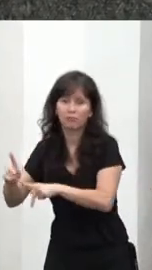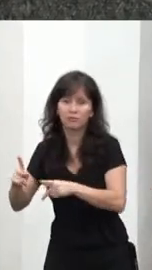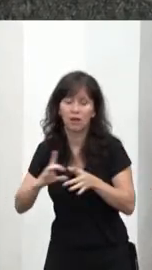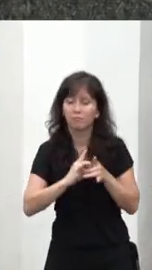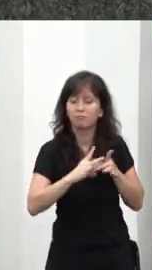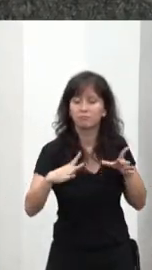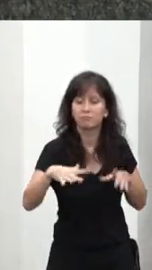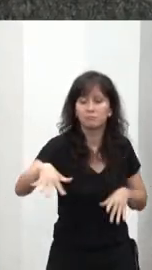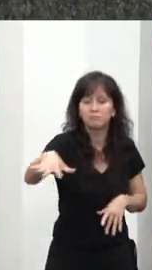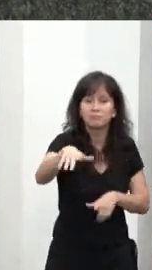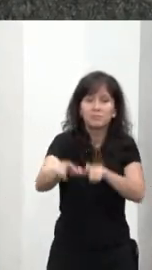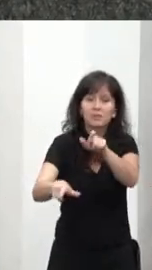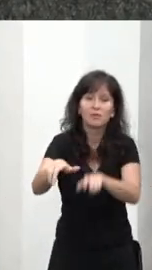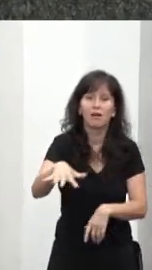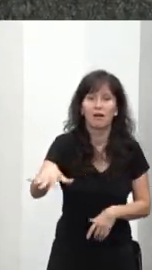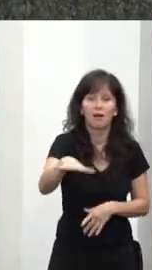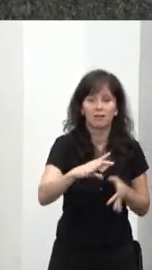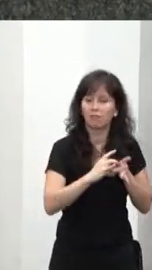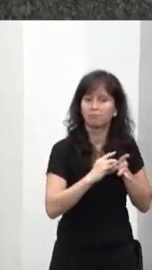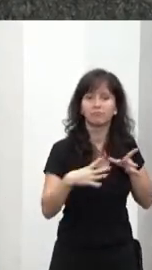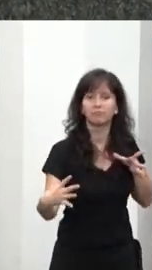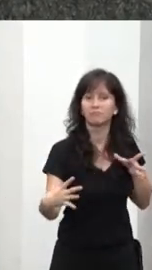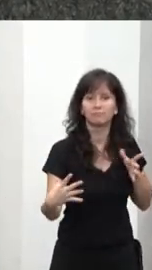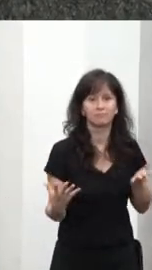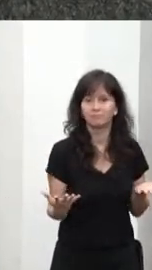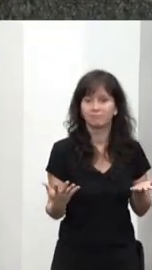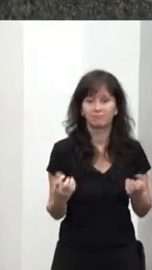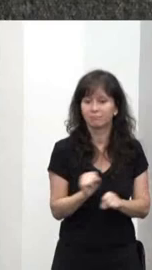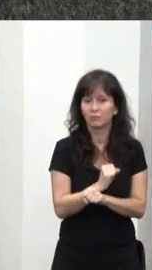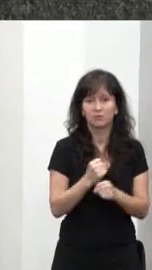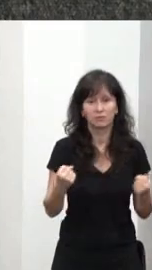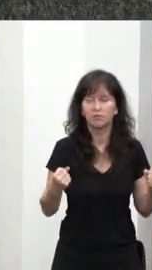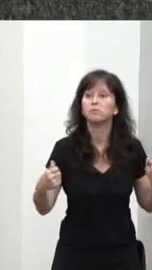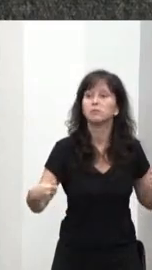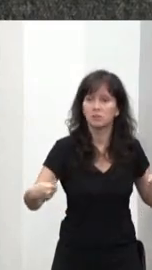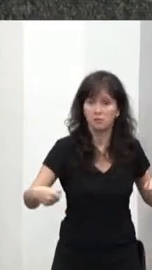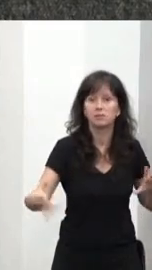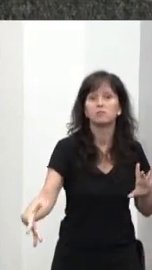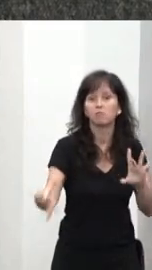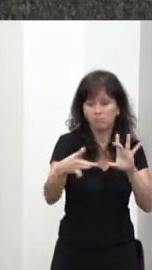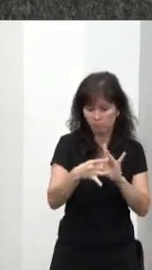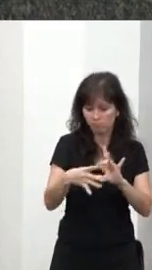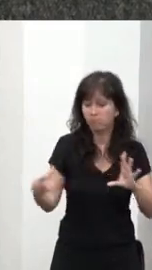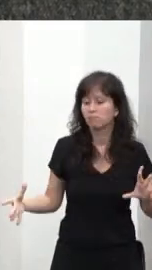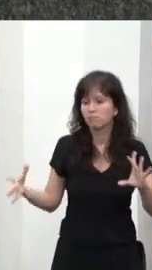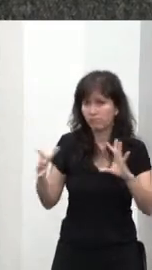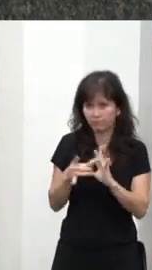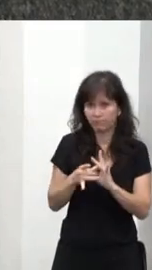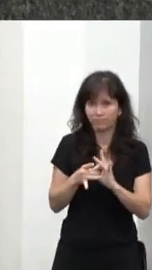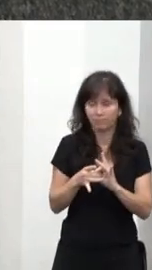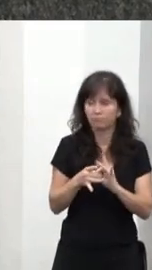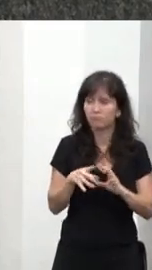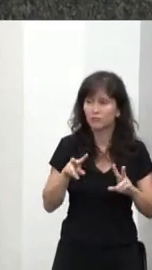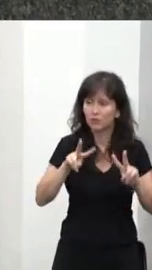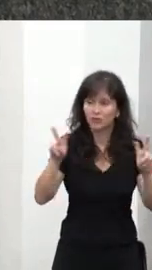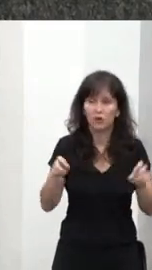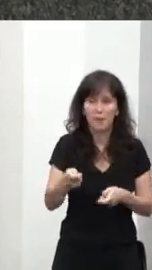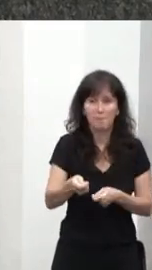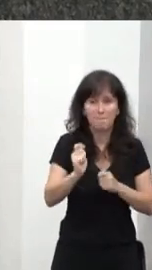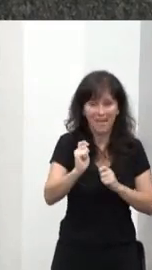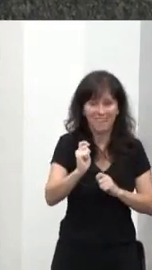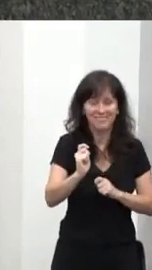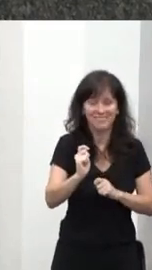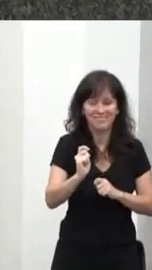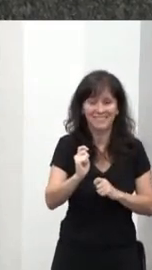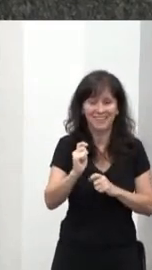Então nesse momento de algumas falas de provocação ressaltar A Pesca artesanal é cultura